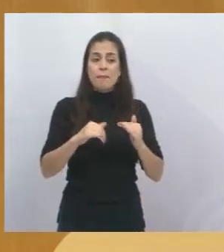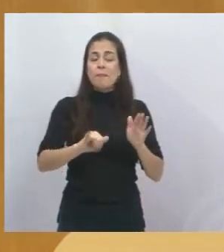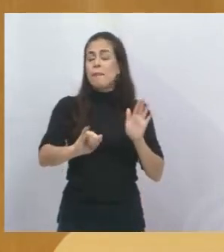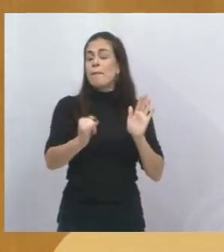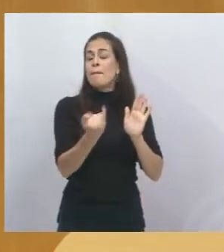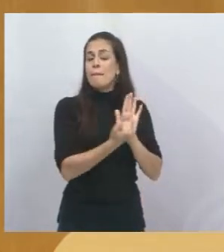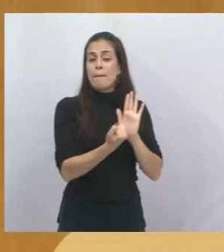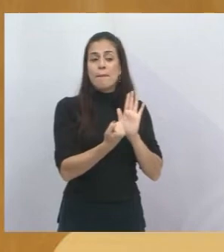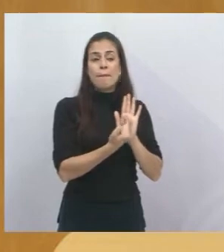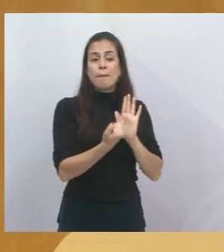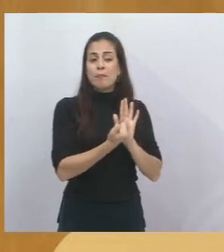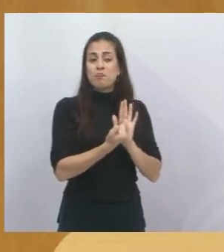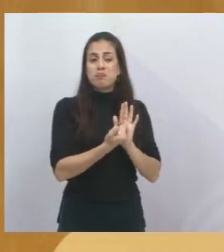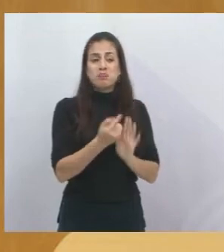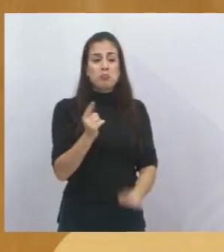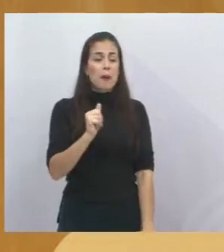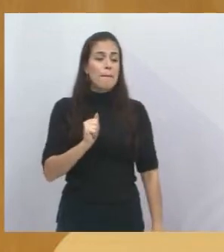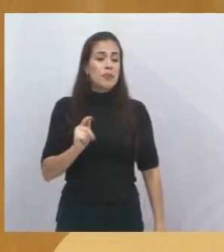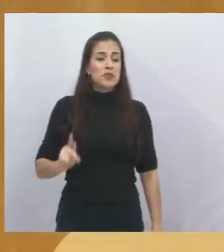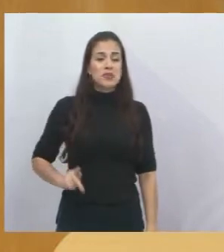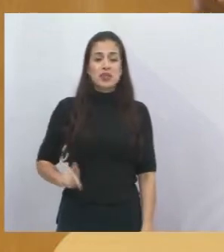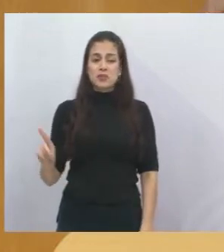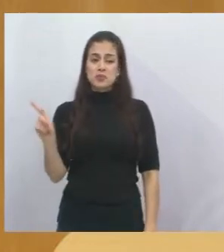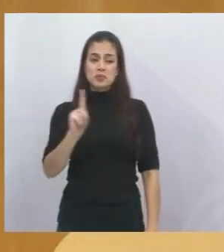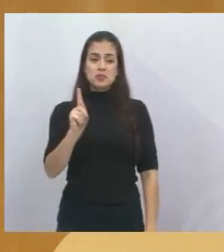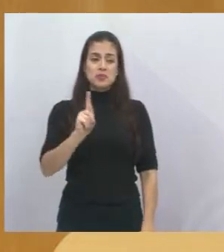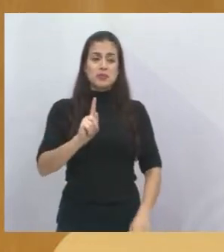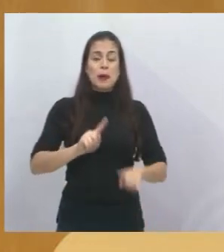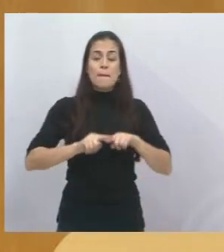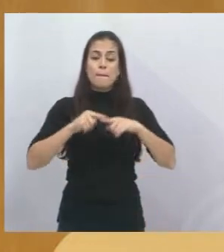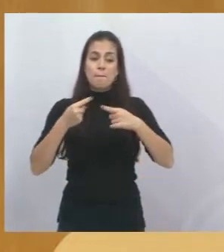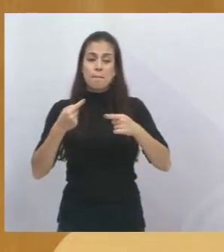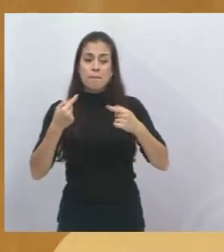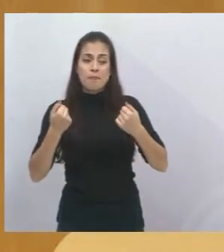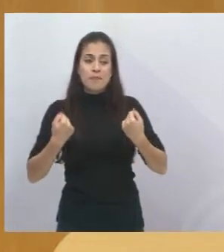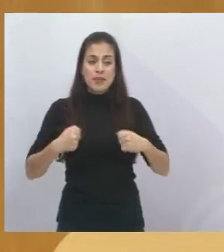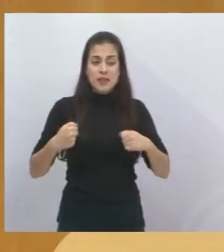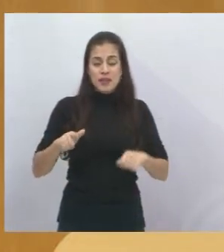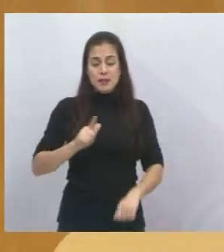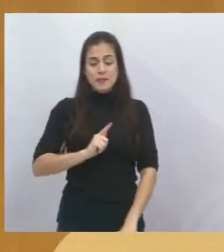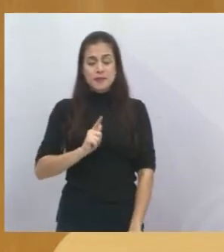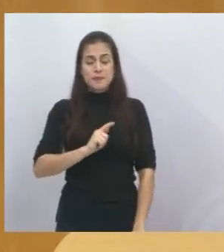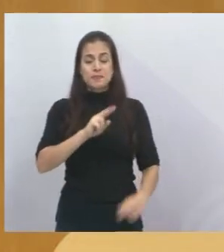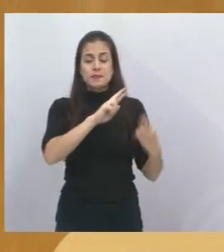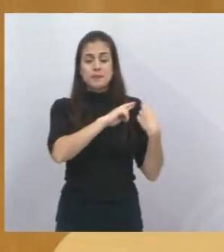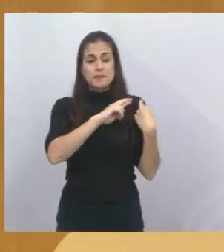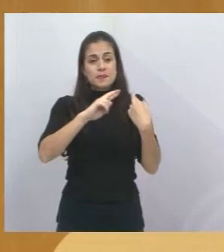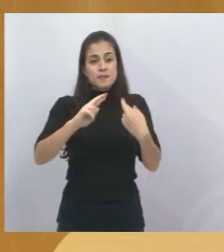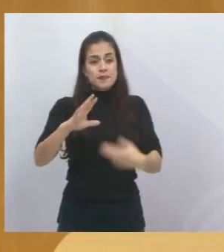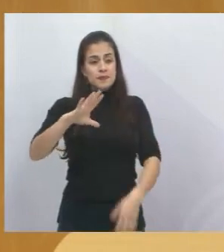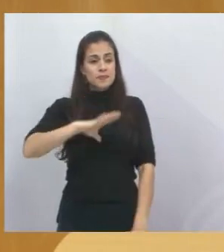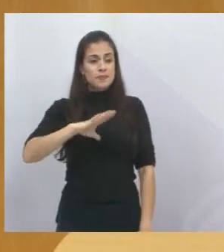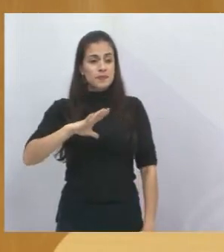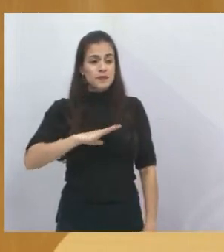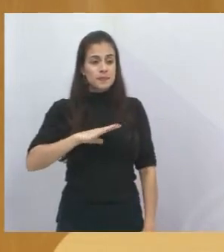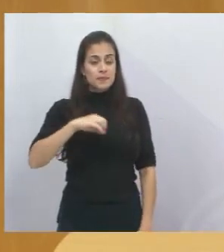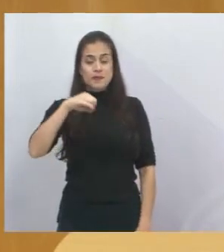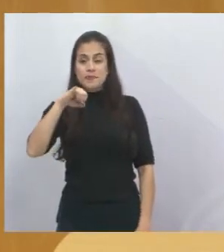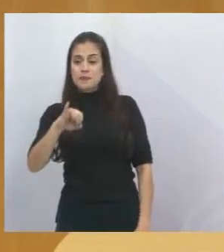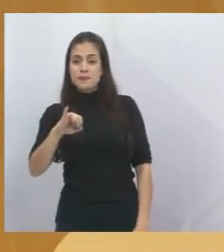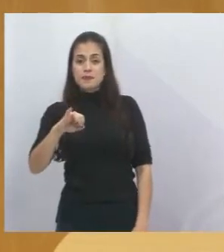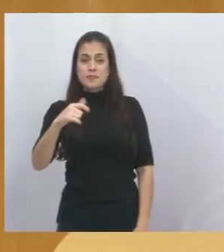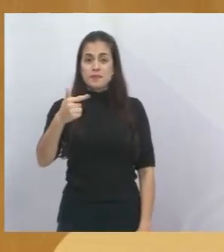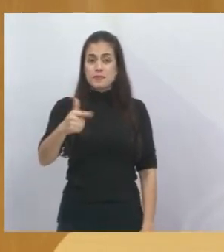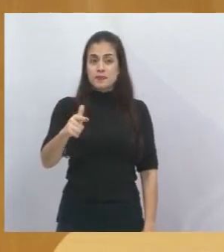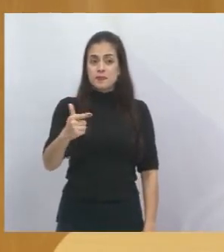um projeto a qual a gente tem que ter responsabilidade com o município, porque se não fazer esse projeto aqui para pagar em parcelamento